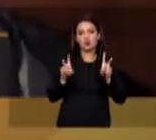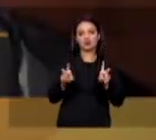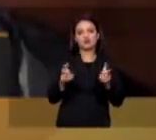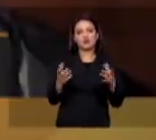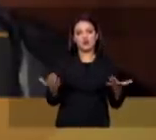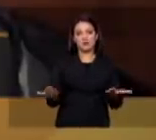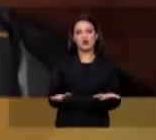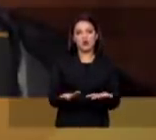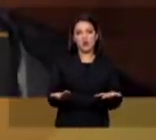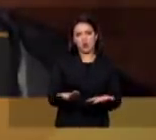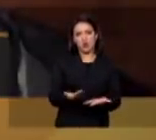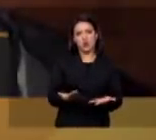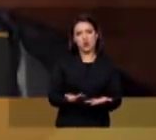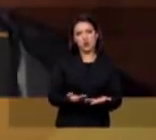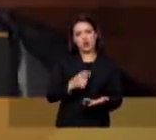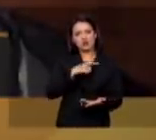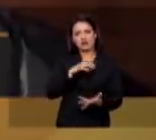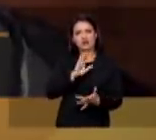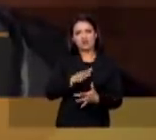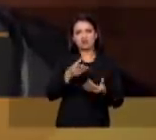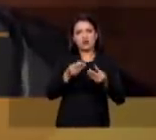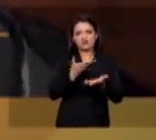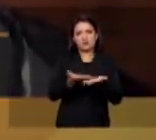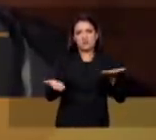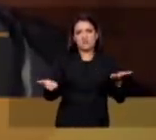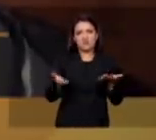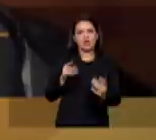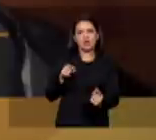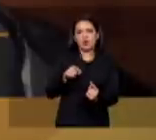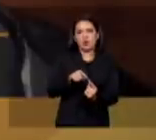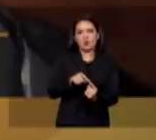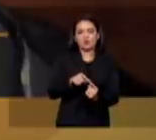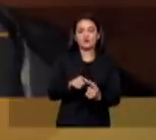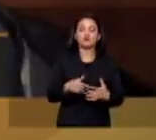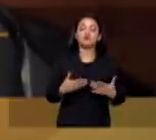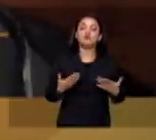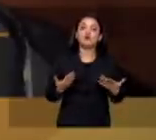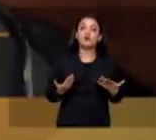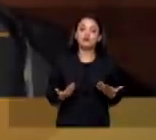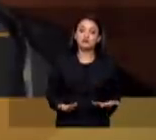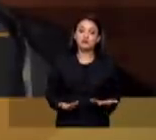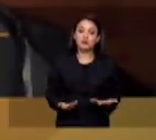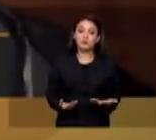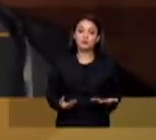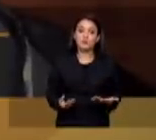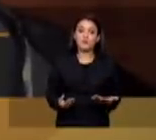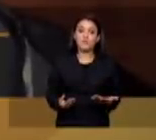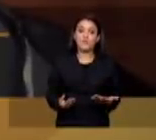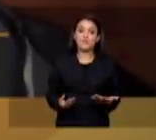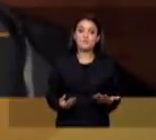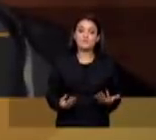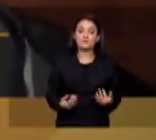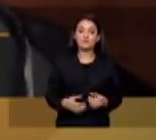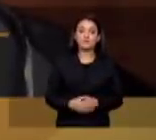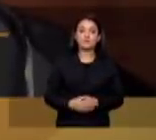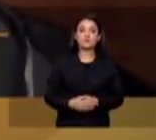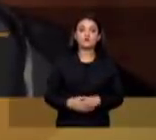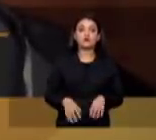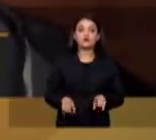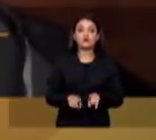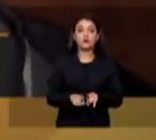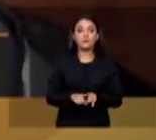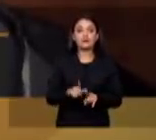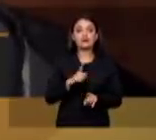na prejudicialidade. Nada obstante similar objeto, há, no entanto,